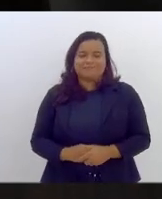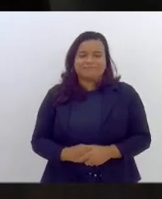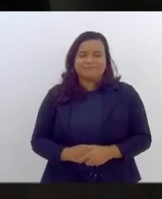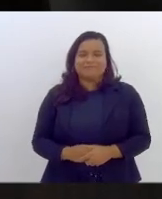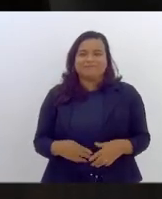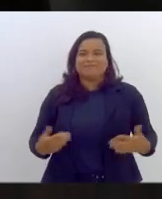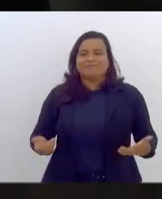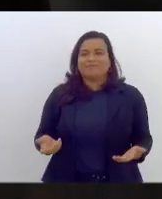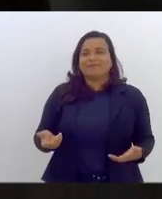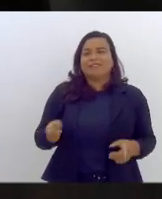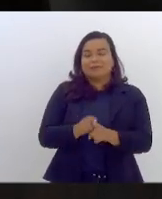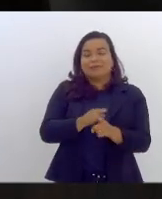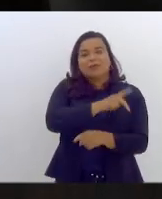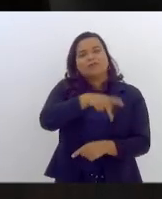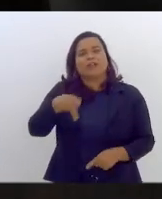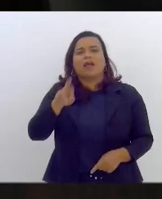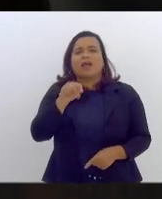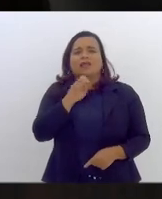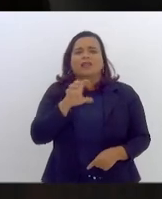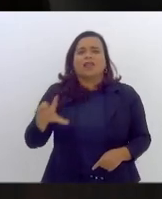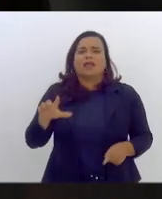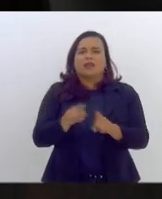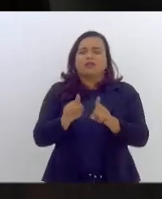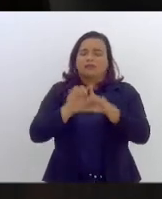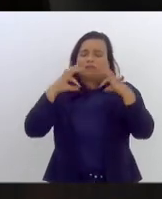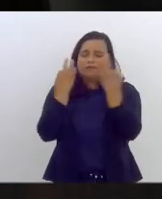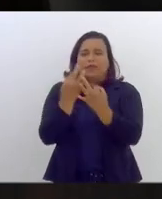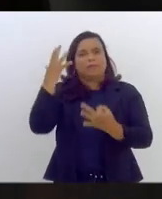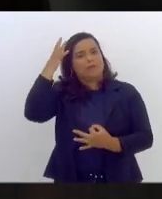Professora Raquel Paiva, família de Marielle,